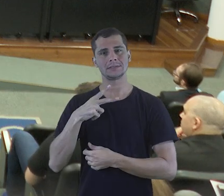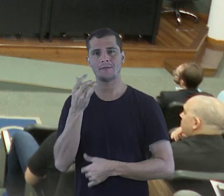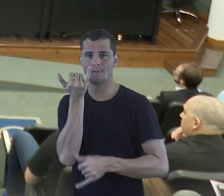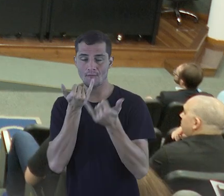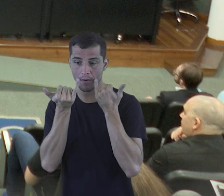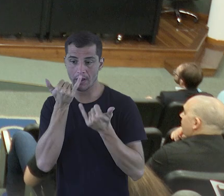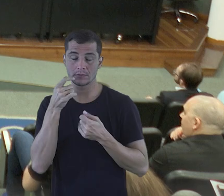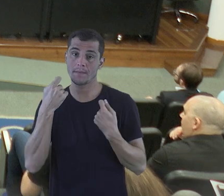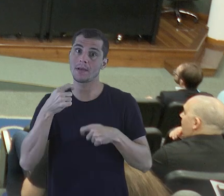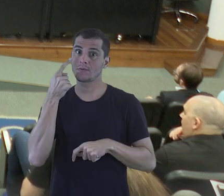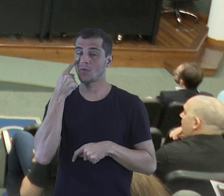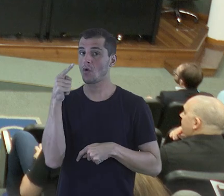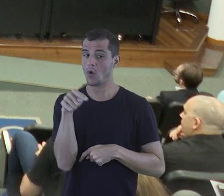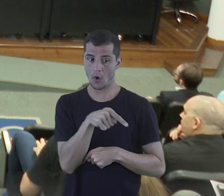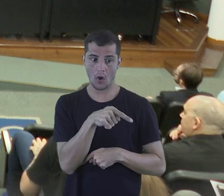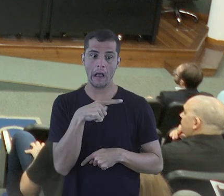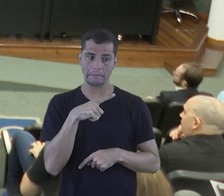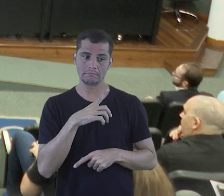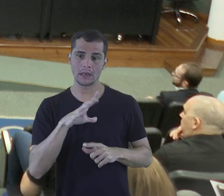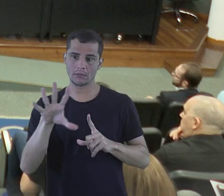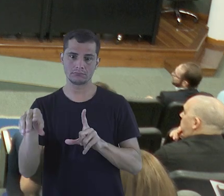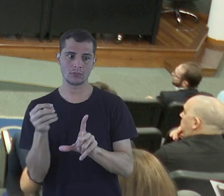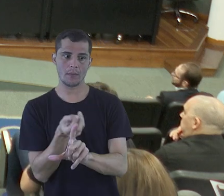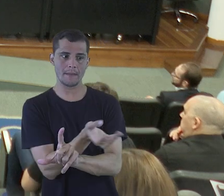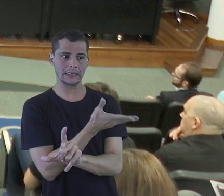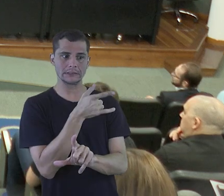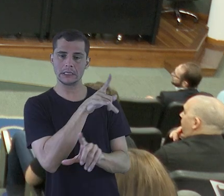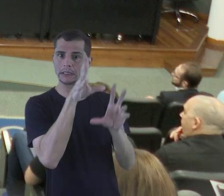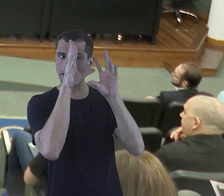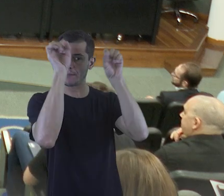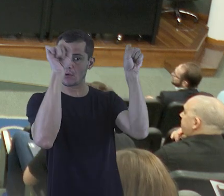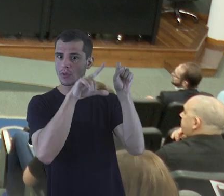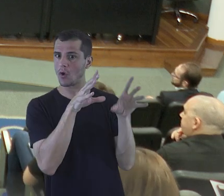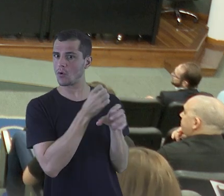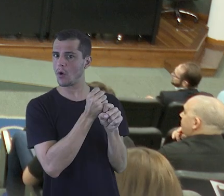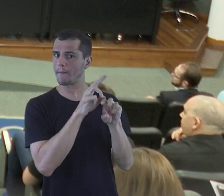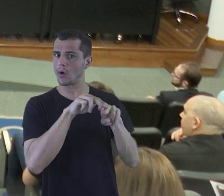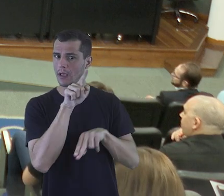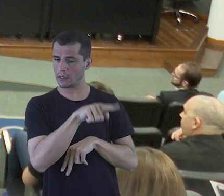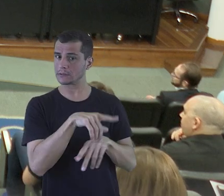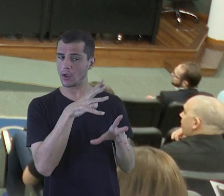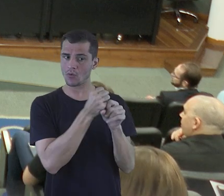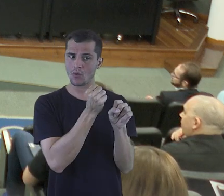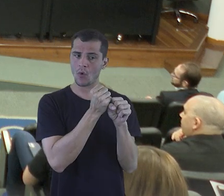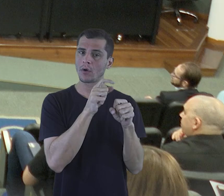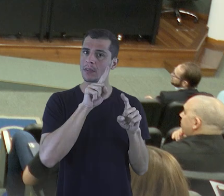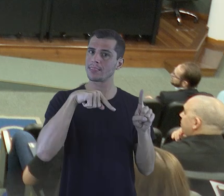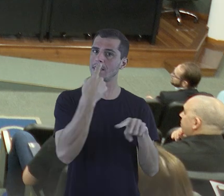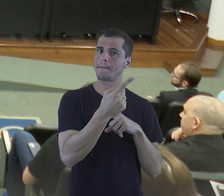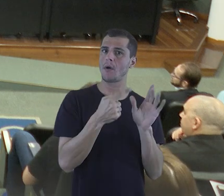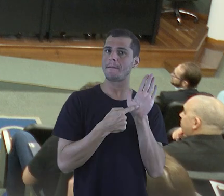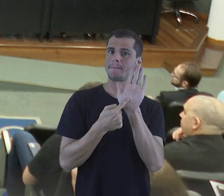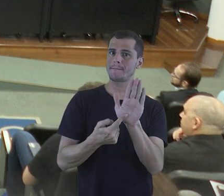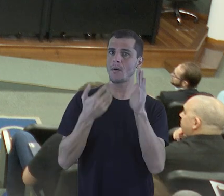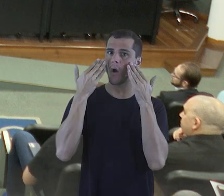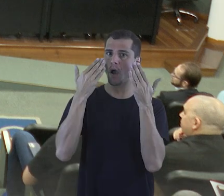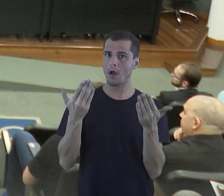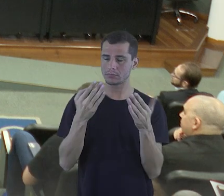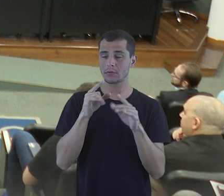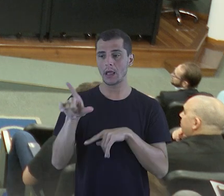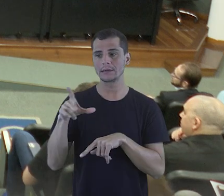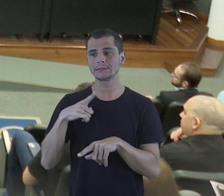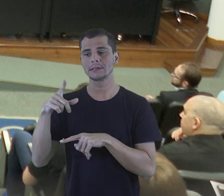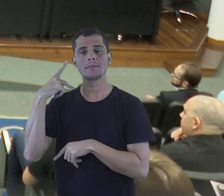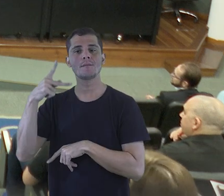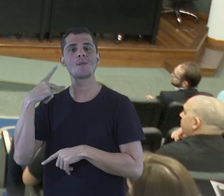de dados tem que dizer olha, eu compartilho o dado com o Tribunal de Contas em razão de um processo de prestação de contas e aí, eu tenho uma política de privacidade